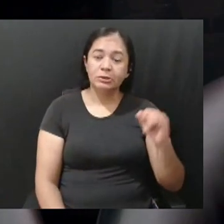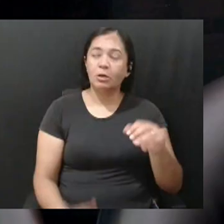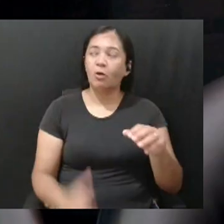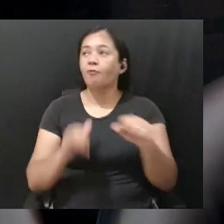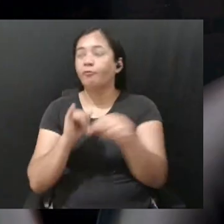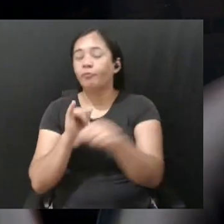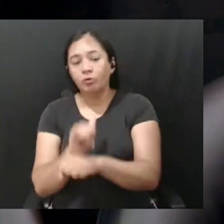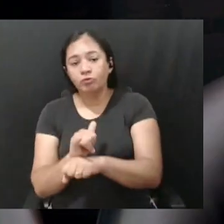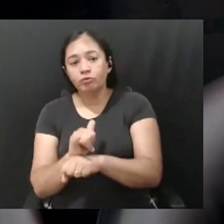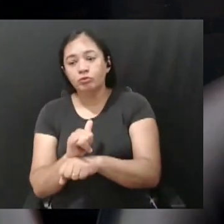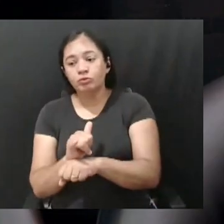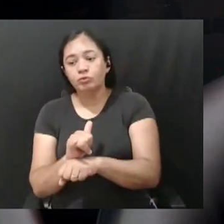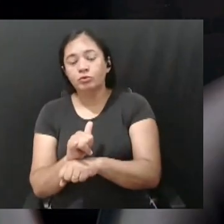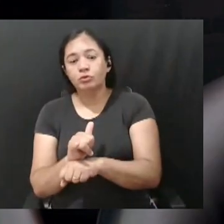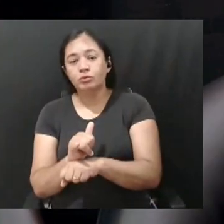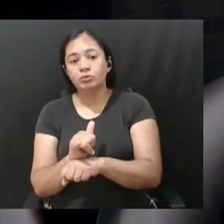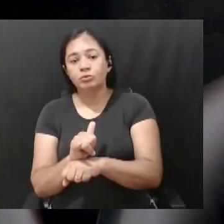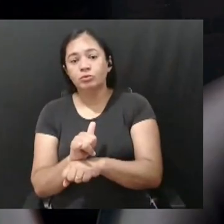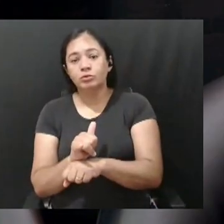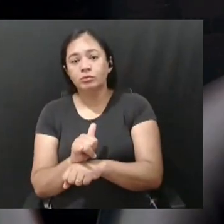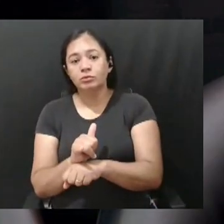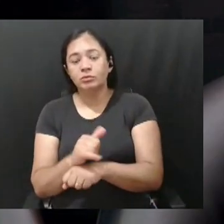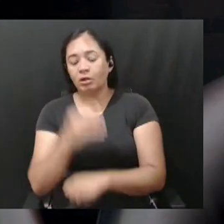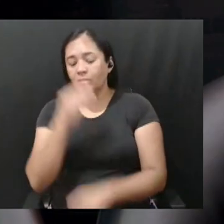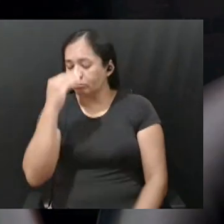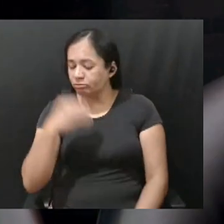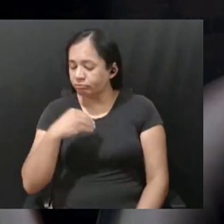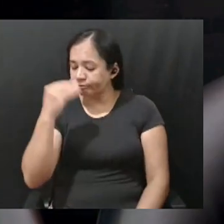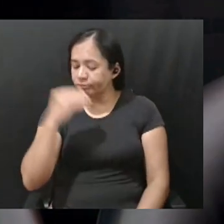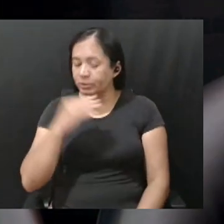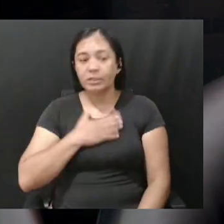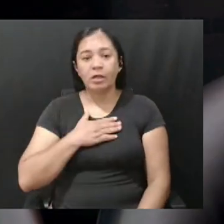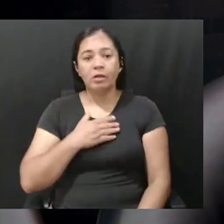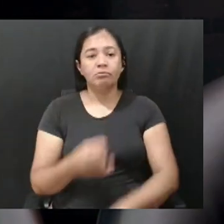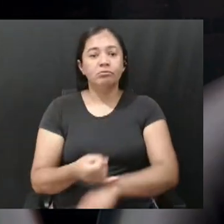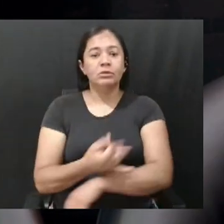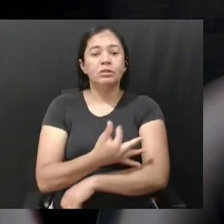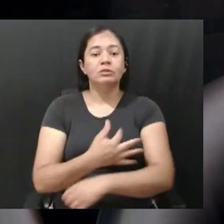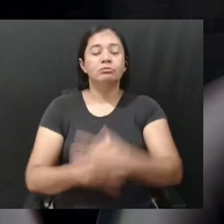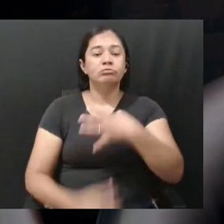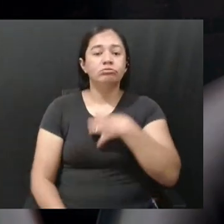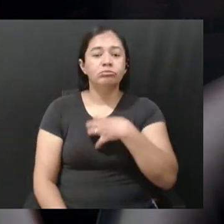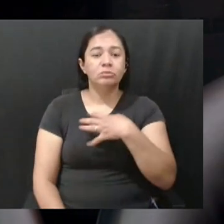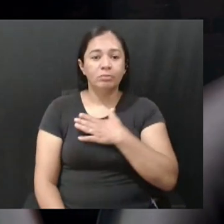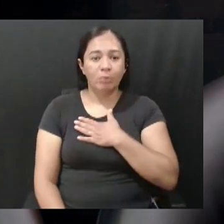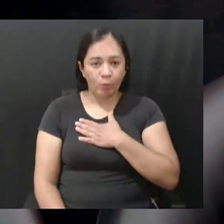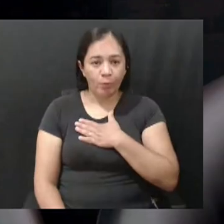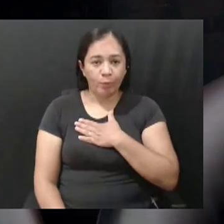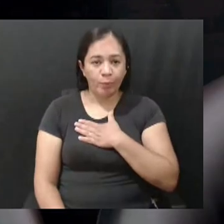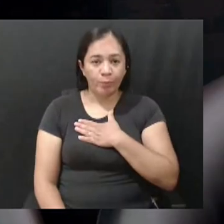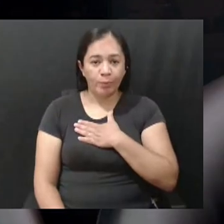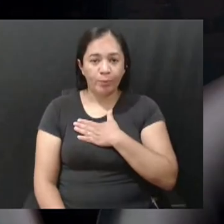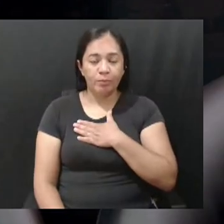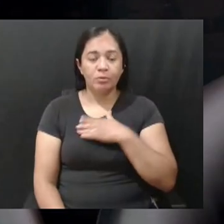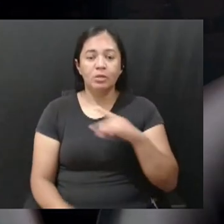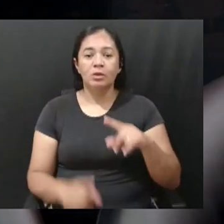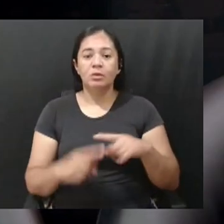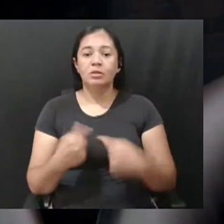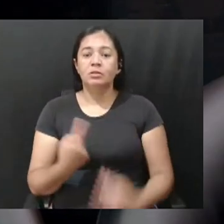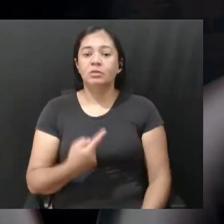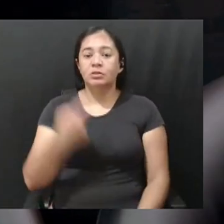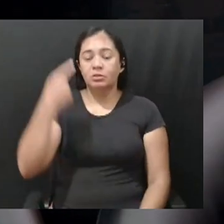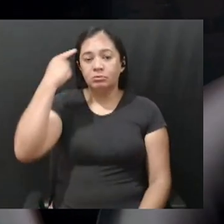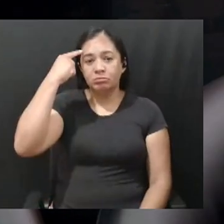estou, negando os meus sentimentos e tudo mais, etc, né. Eh, a gente tem que pensar assim, né, não tem uma